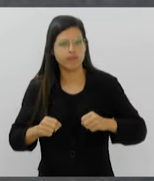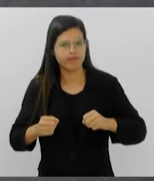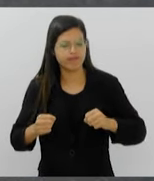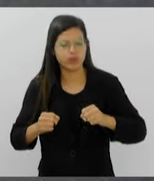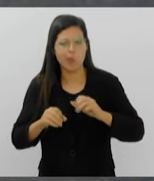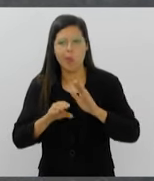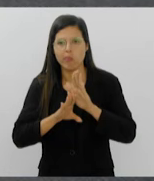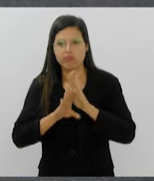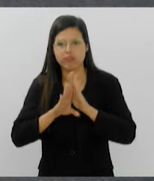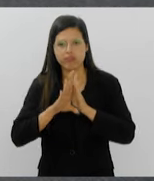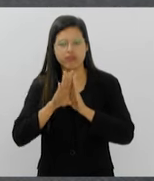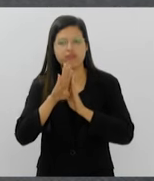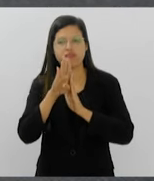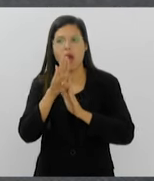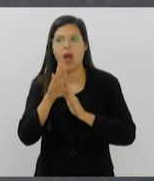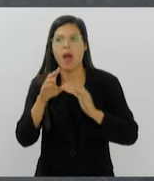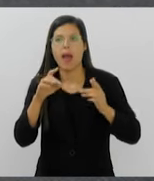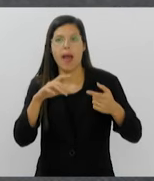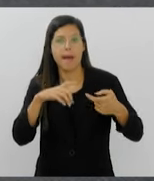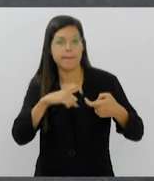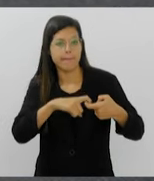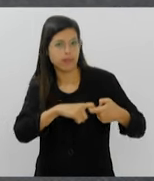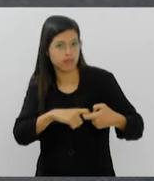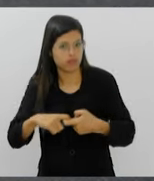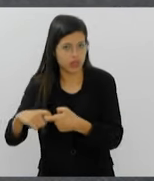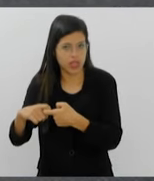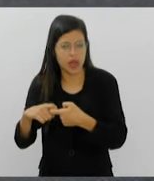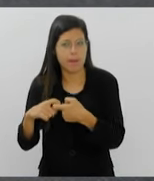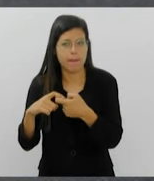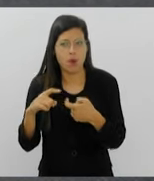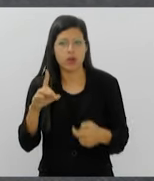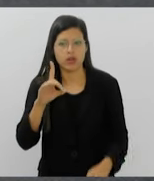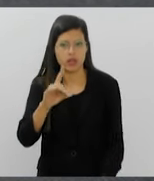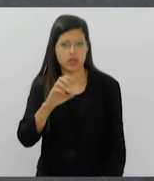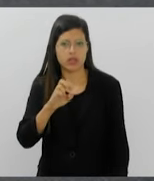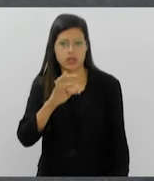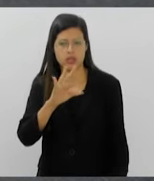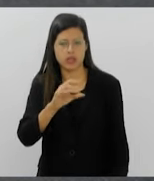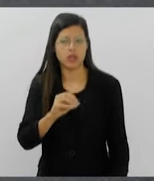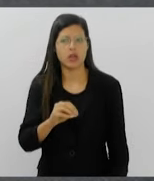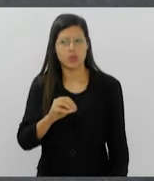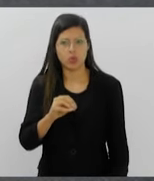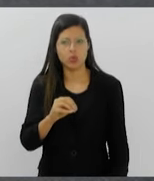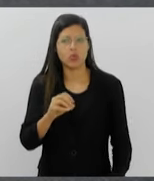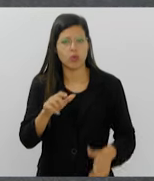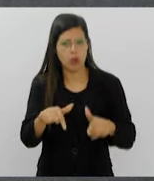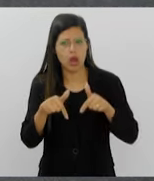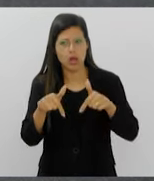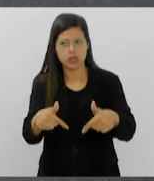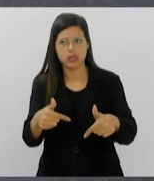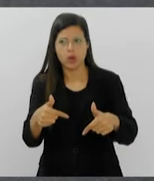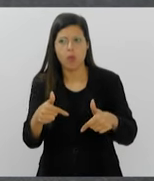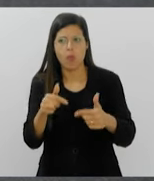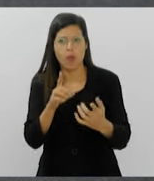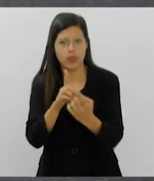força, reboques operados pelo Detro, clandestinamente. O atendimento na Polícia Civil foi